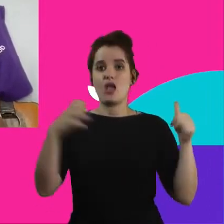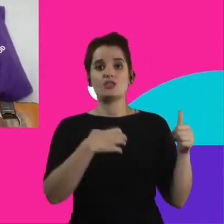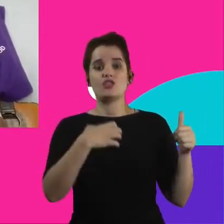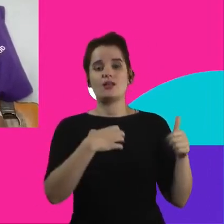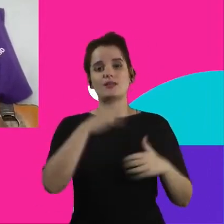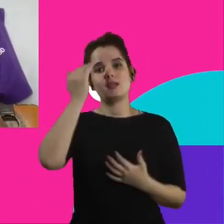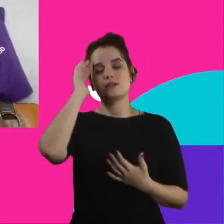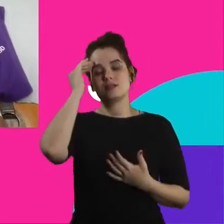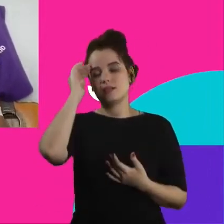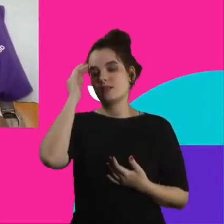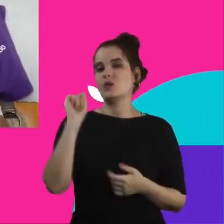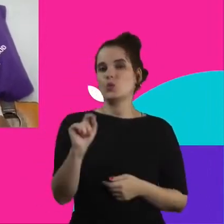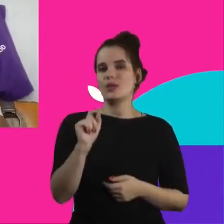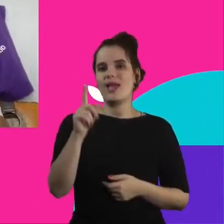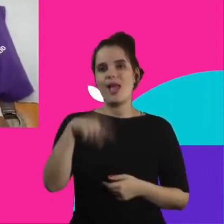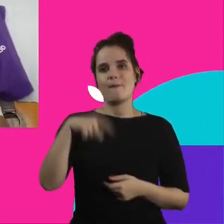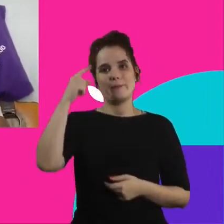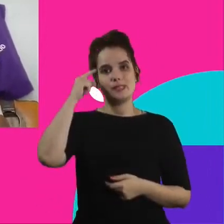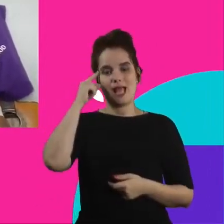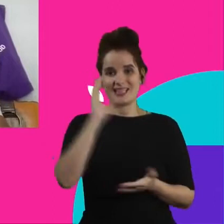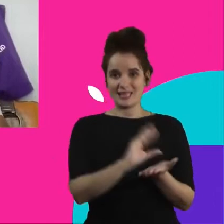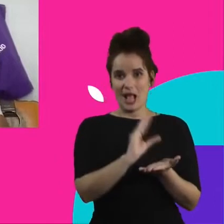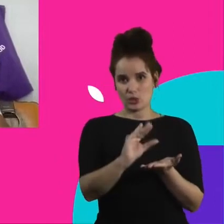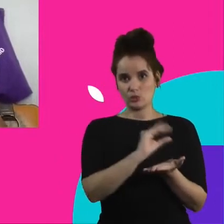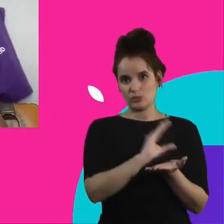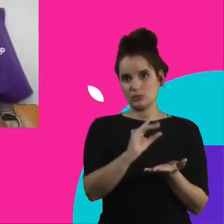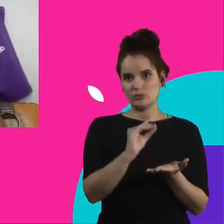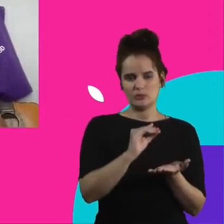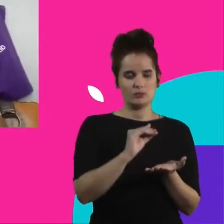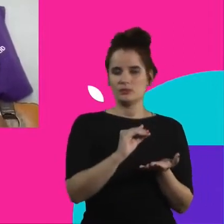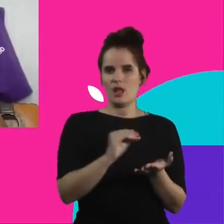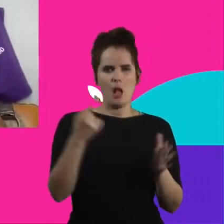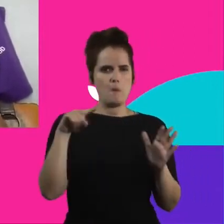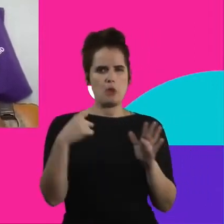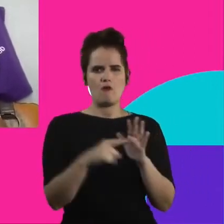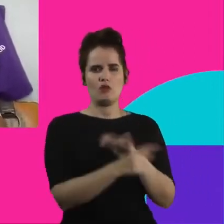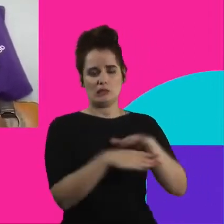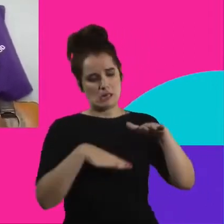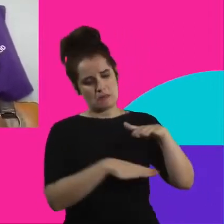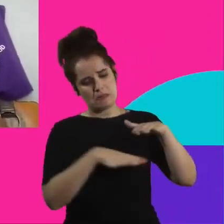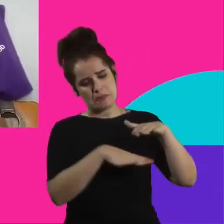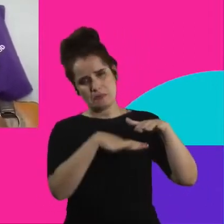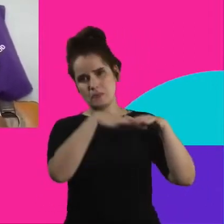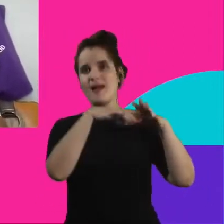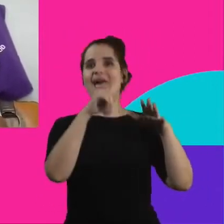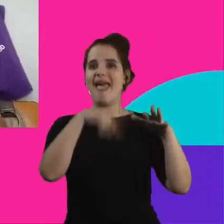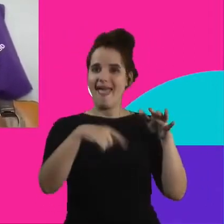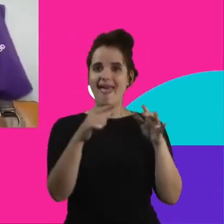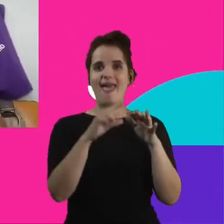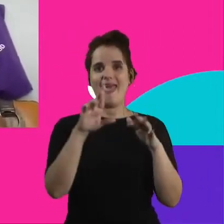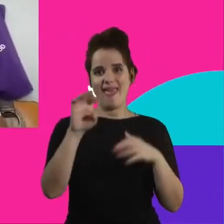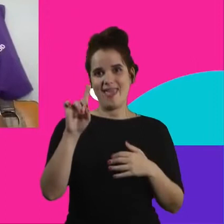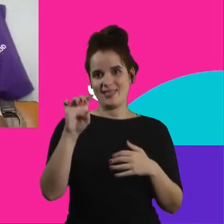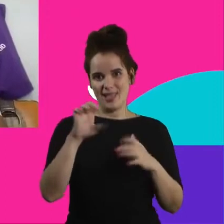é pensando num bancão de dados, né? Que também é uma rede, né? Então não é